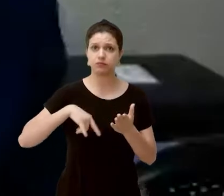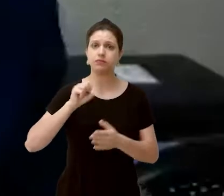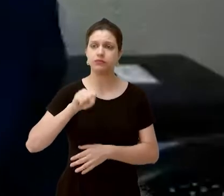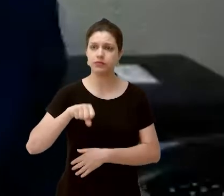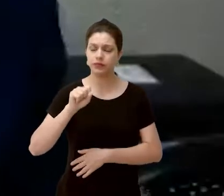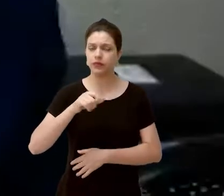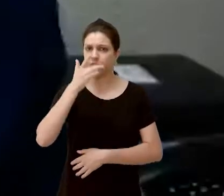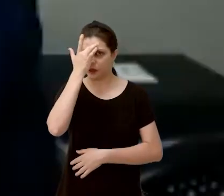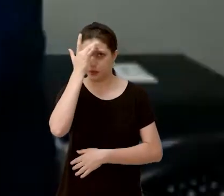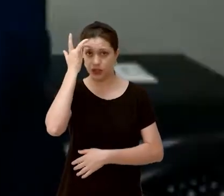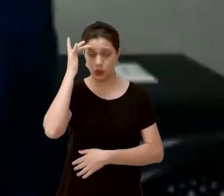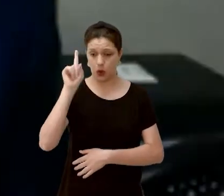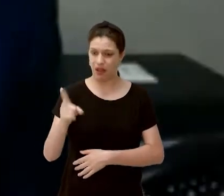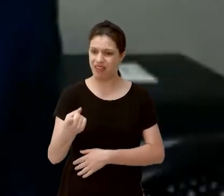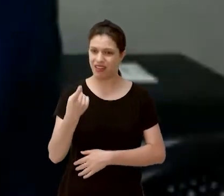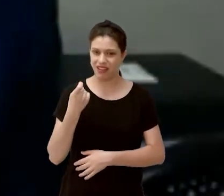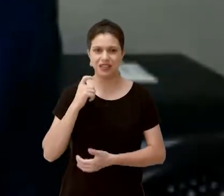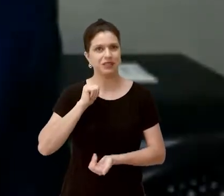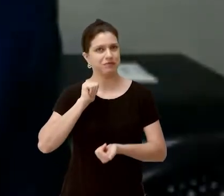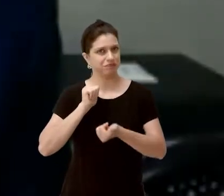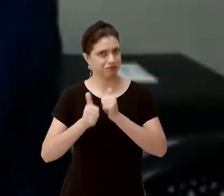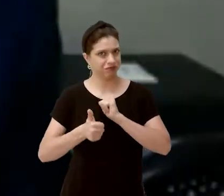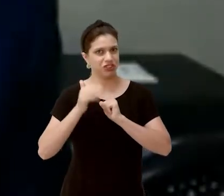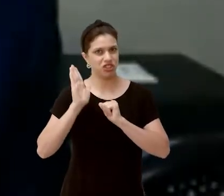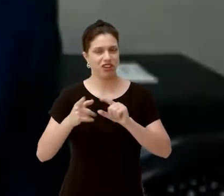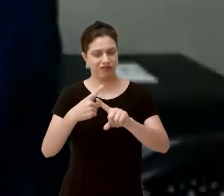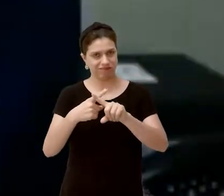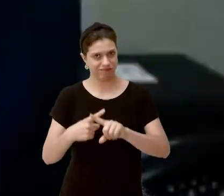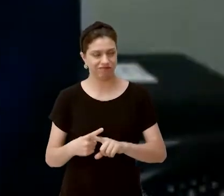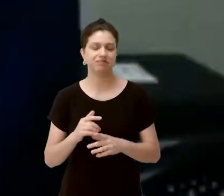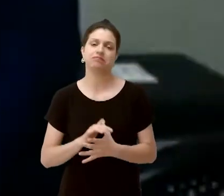serão reservados para esses atletas